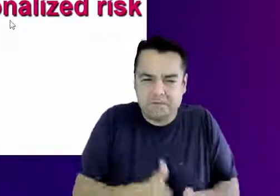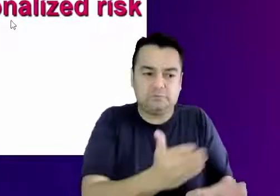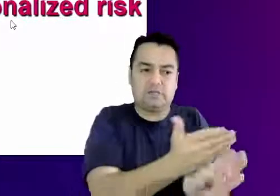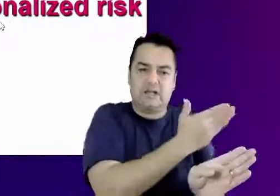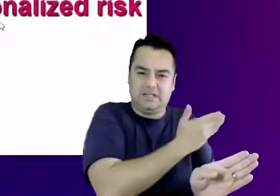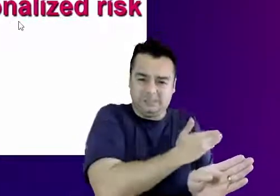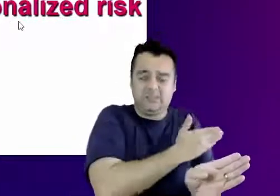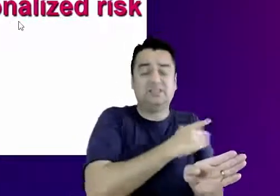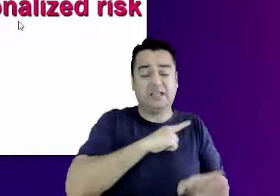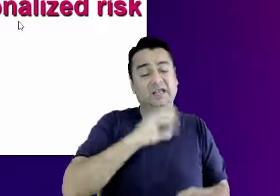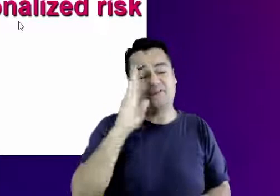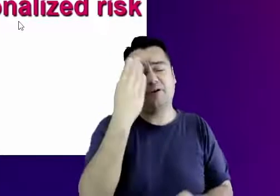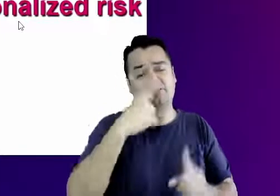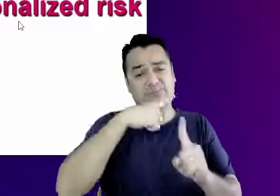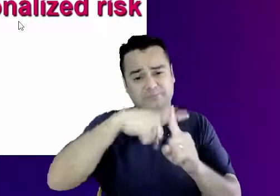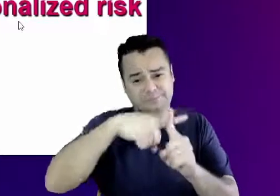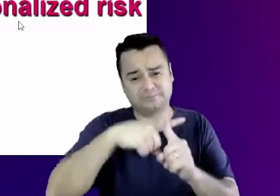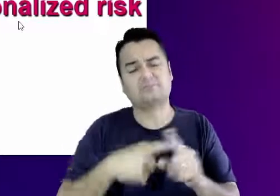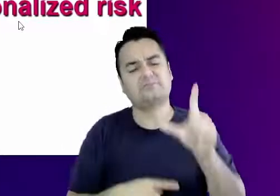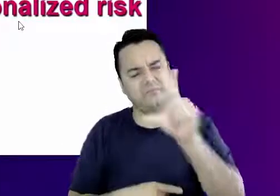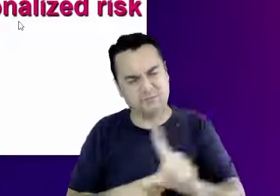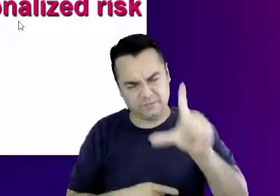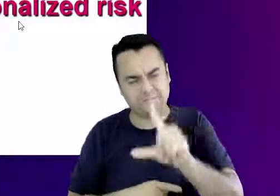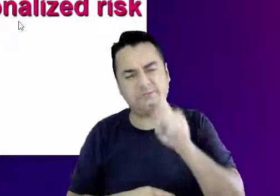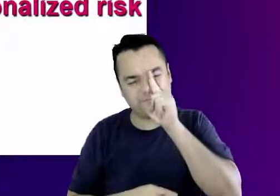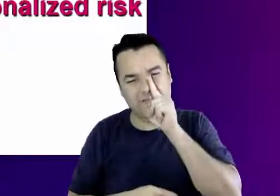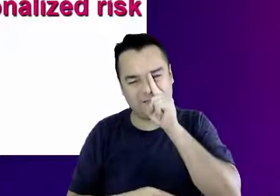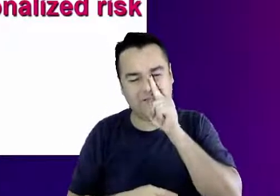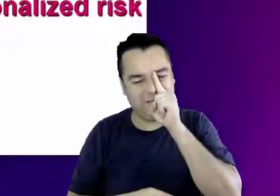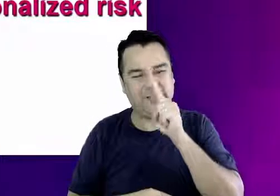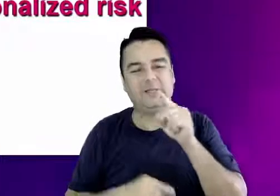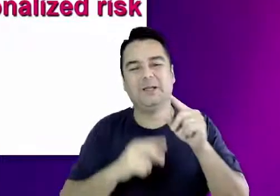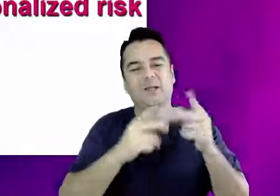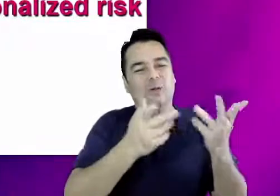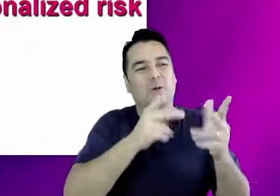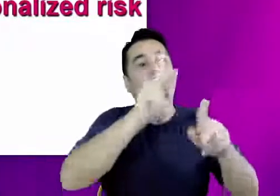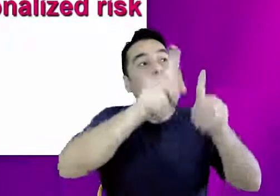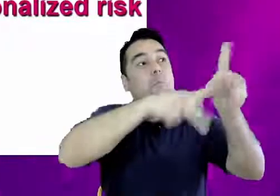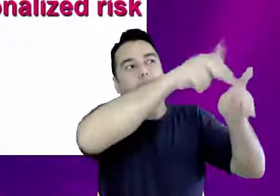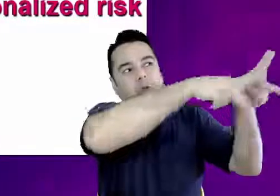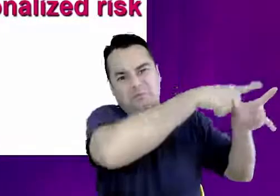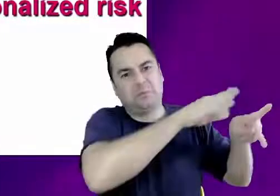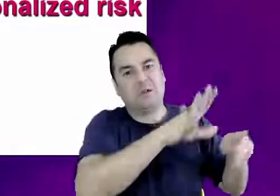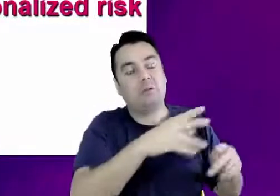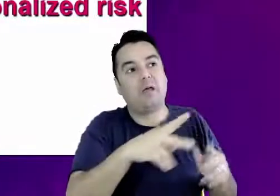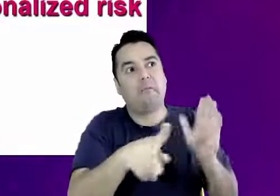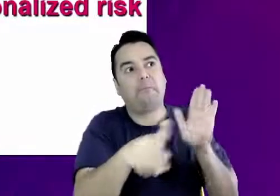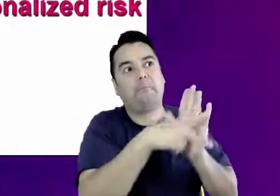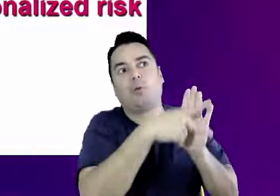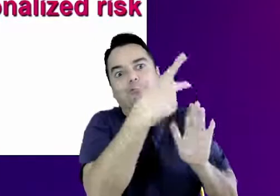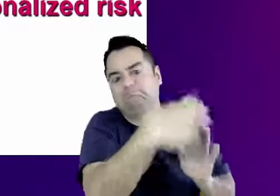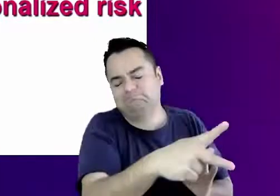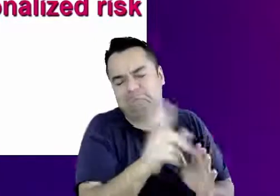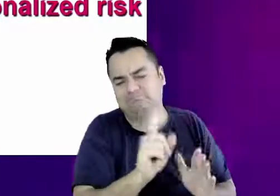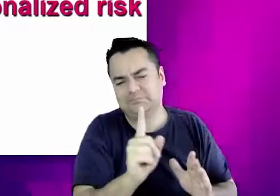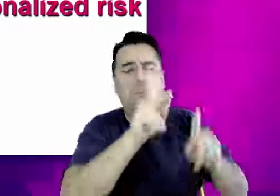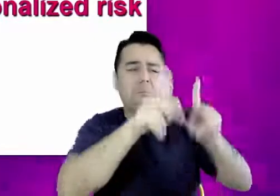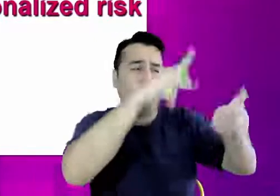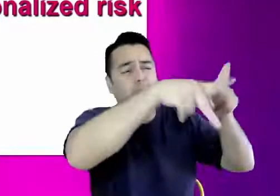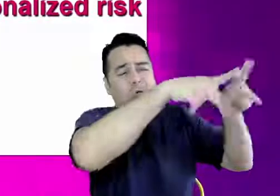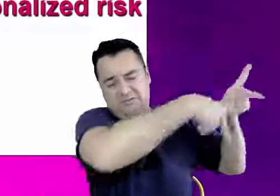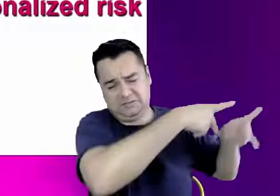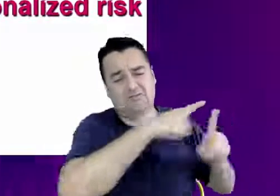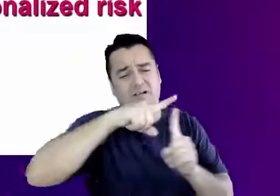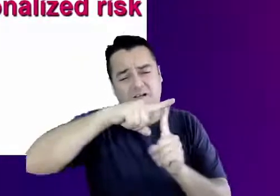E claro que isso é um risco populacional, não é um risco personalizado para aquela a grávida que está na frente